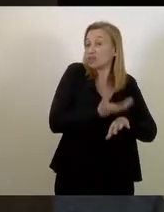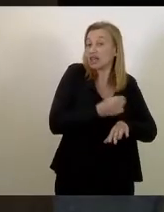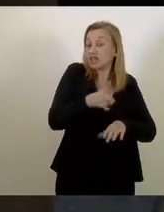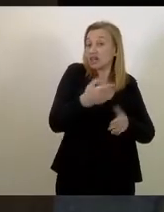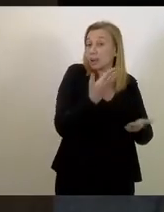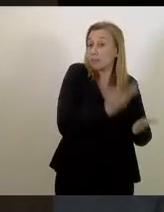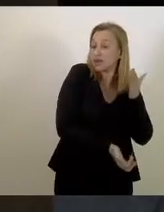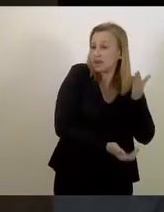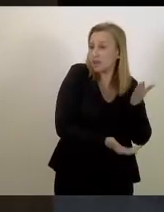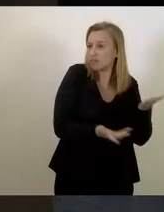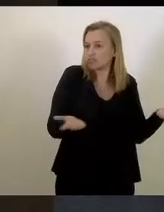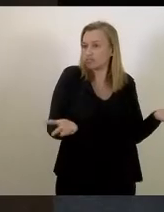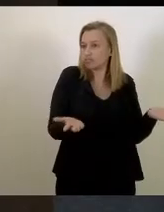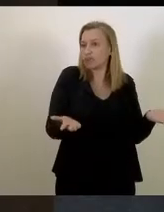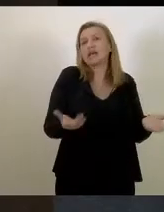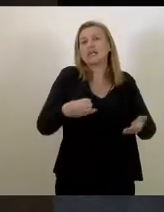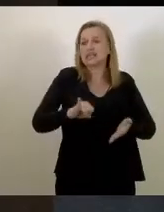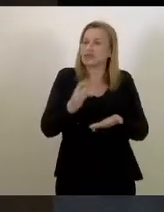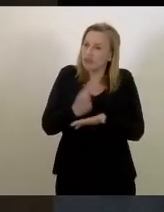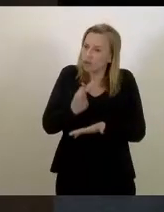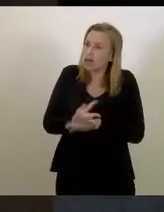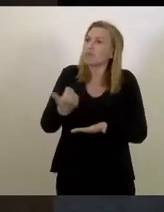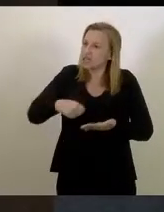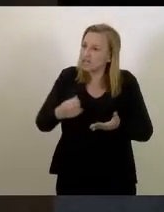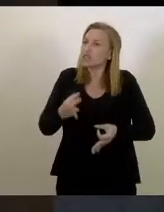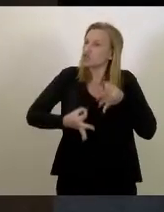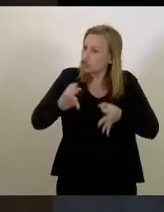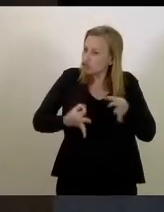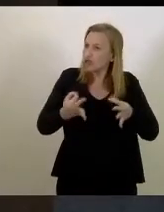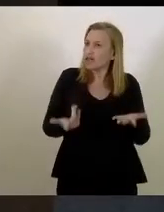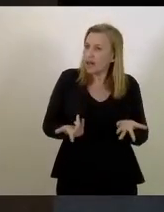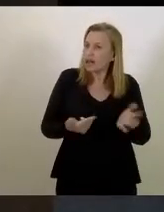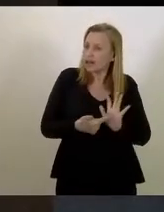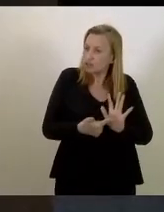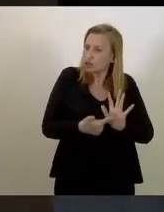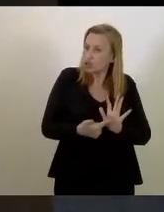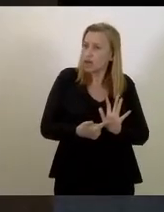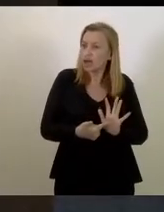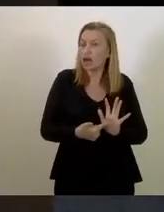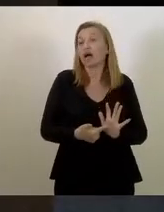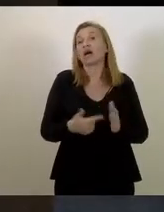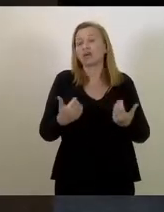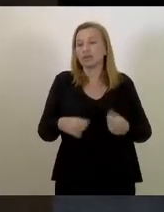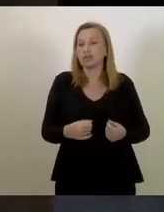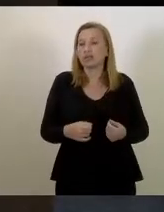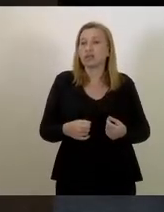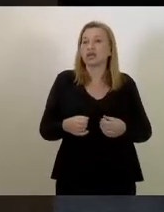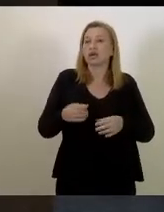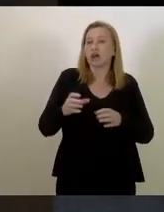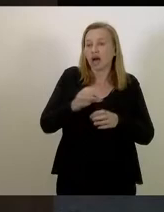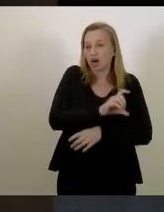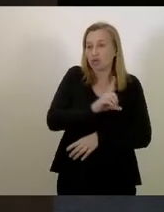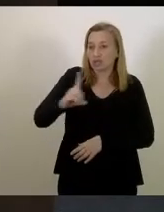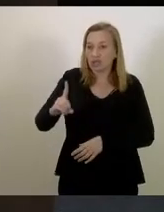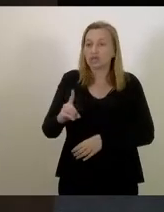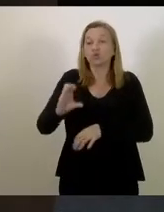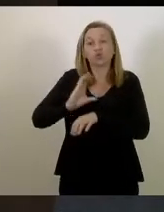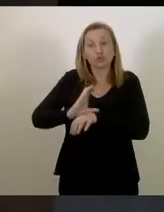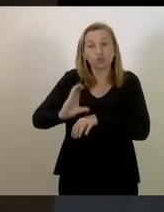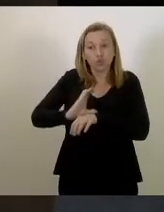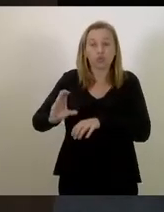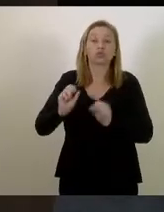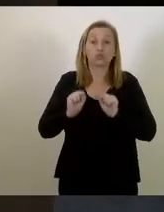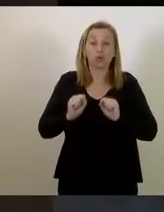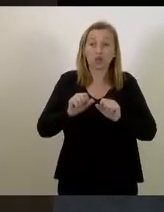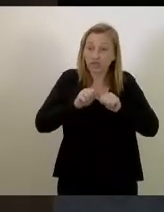e documentadas então é preciso discutir também que haja algum tipo de critério a coordenação do curso pode estabelecer um parâmetro que